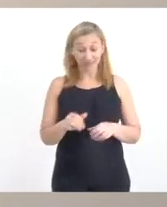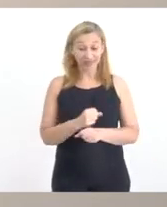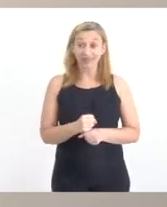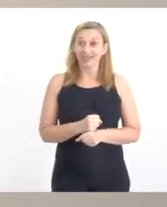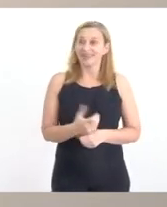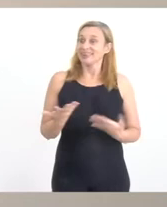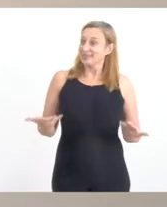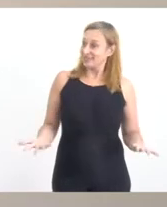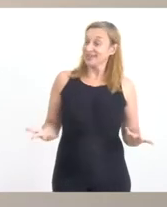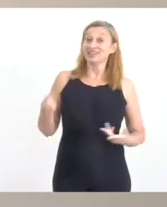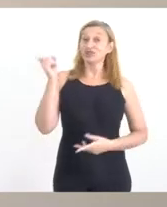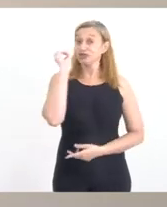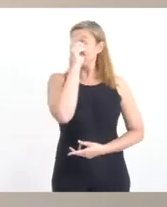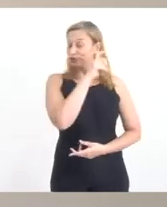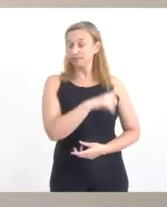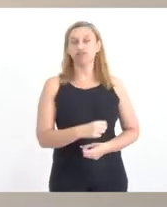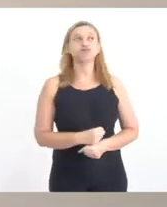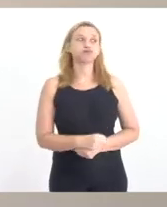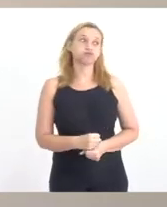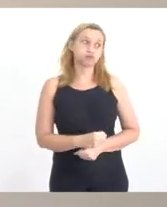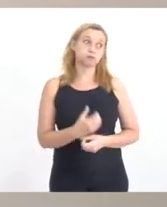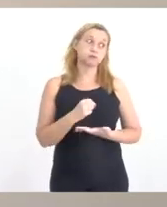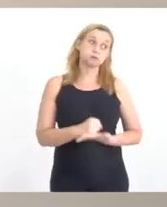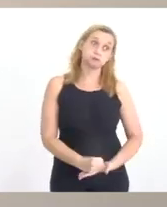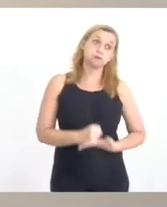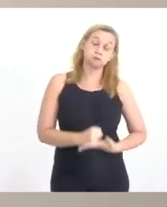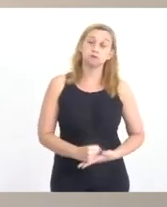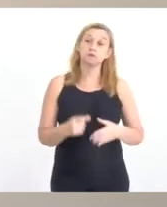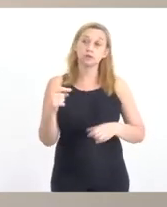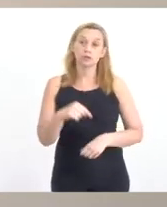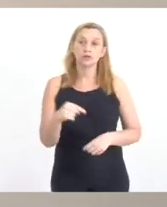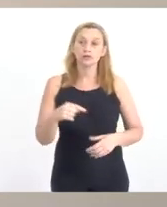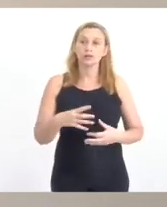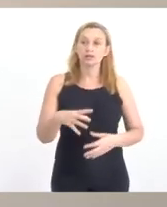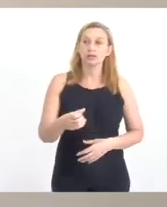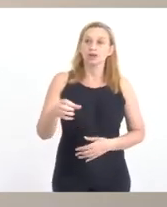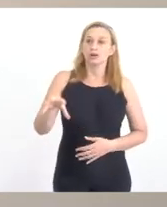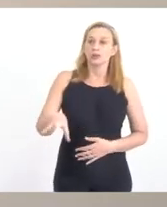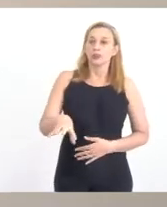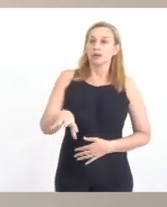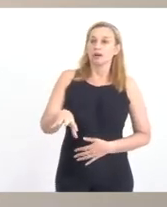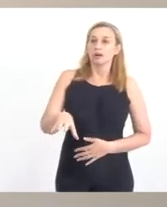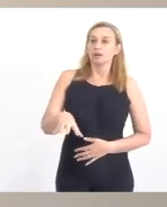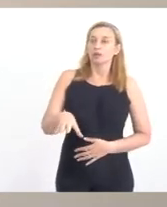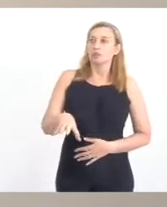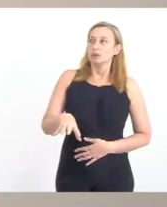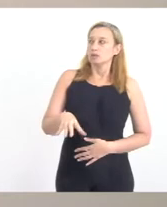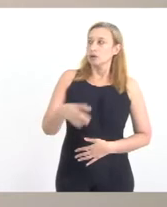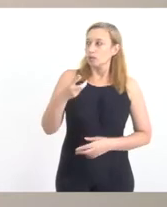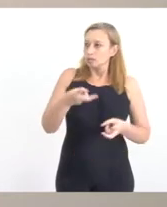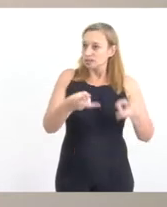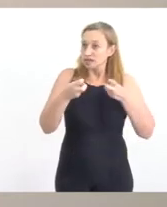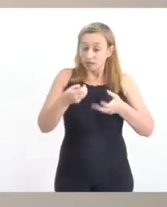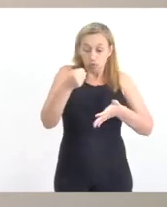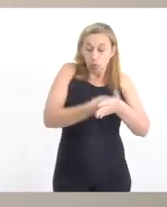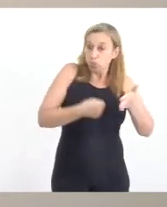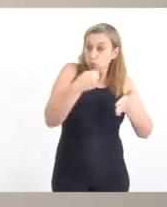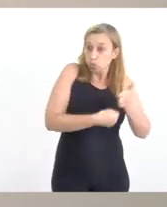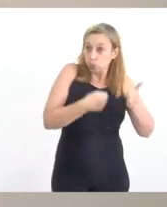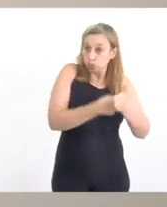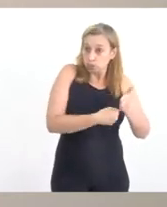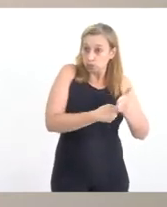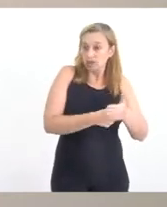ano né Gente eu ando tão difícil tão pesado e aqui se respira luta aqui se respira